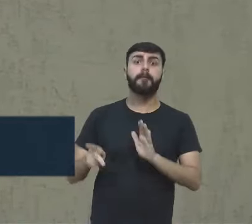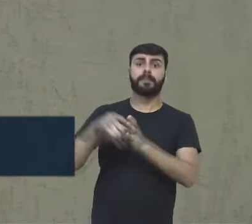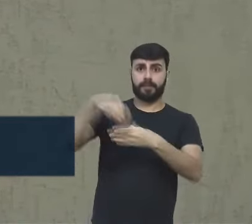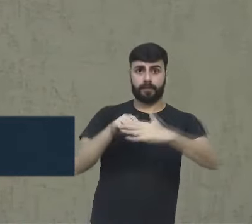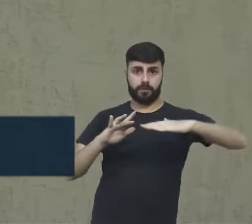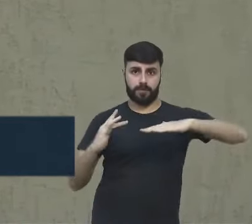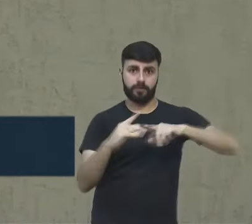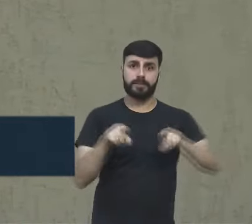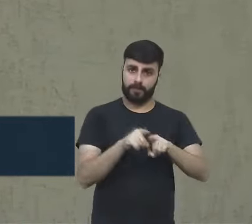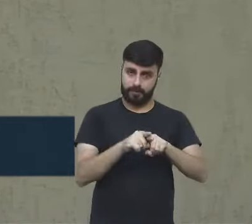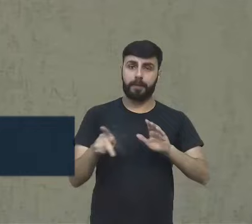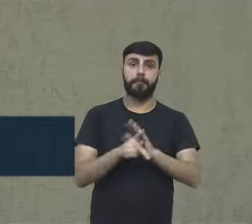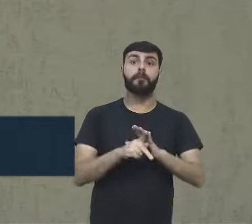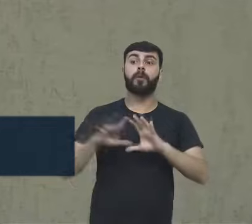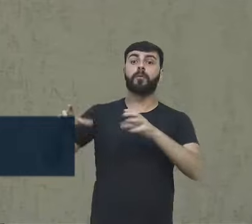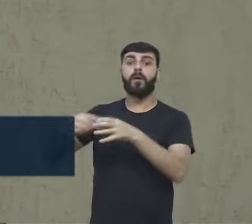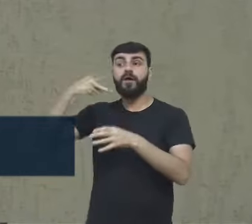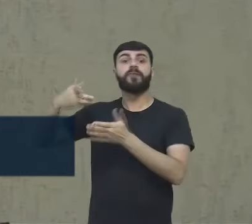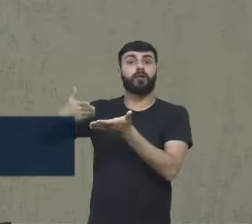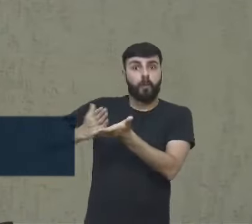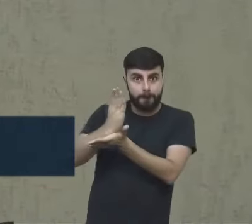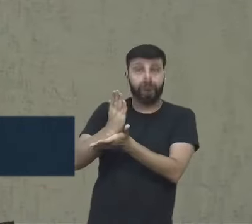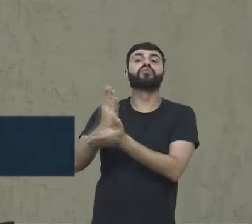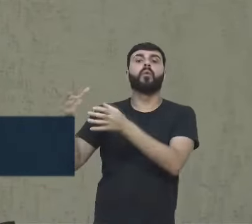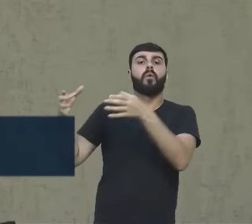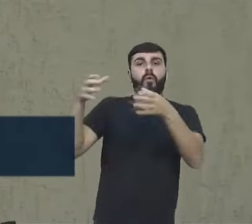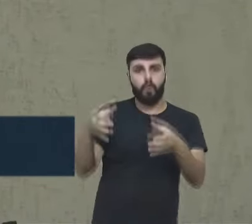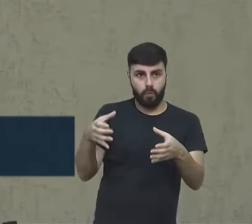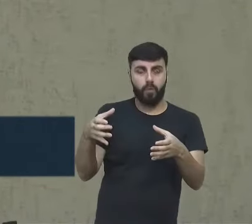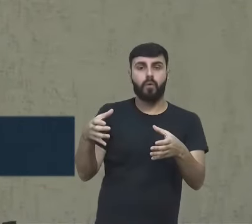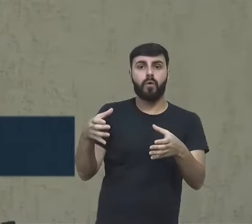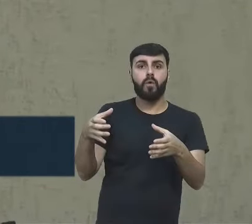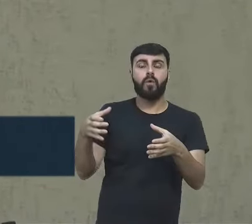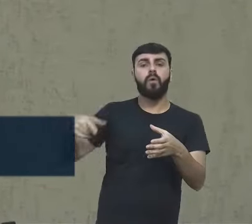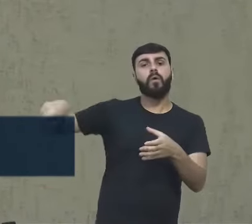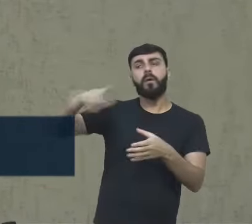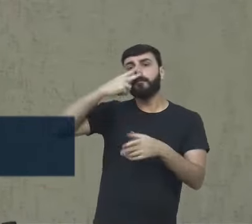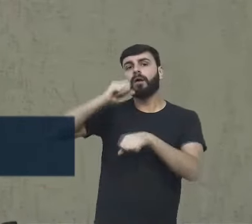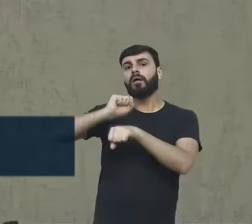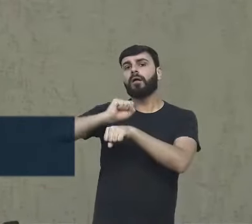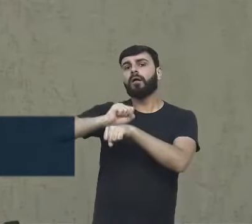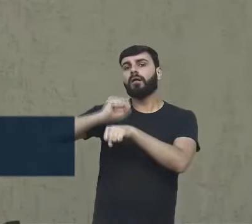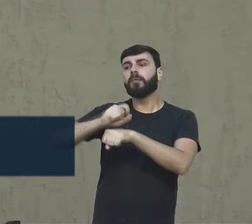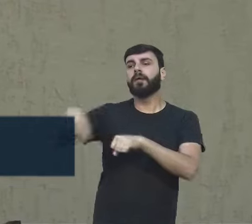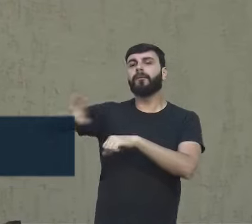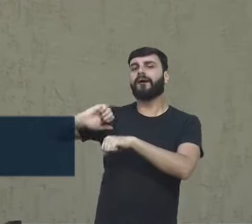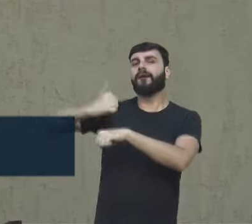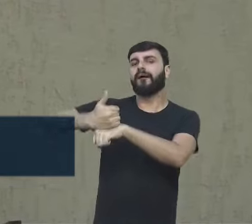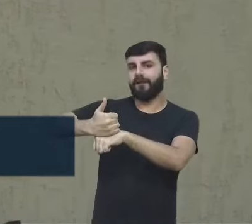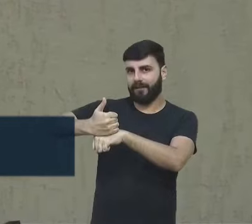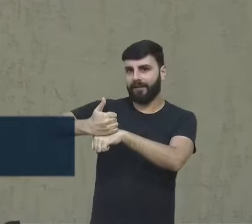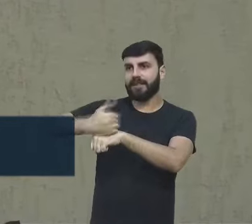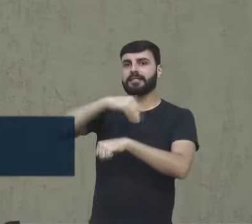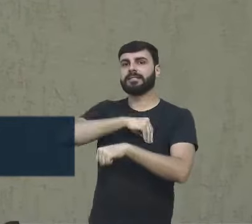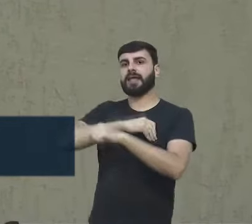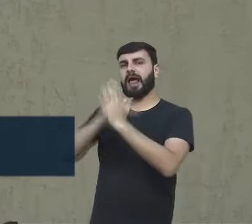sociais dos vereadores eleitos se posicionando porque muito estão esperando porque Vão assumir dia 25